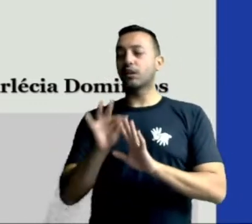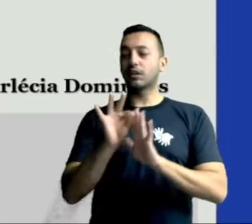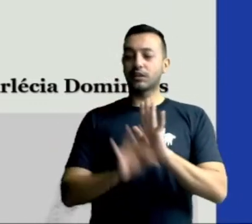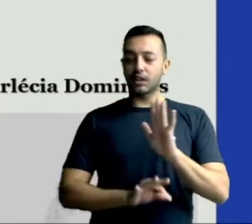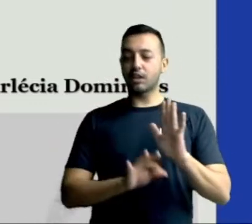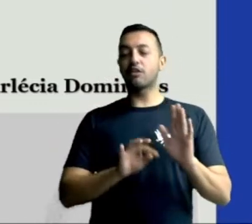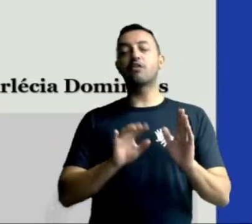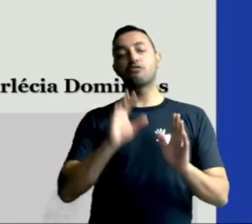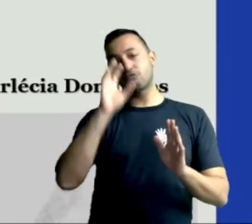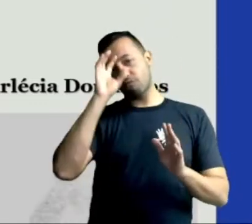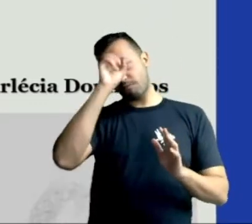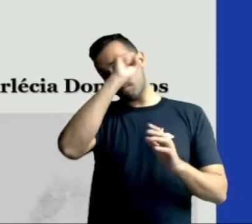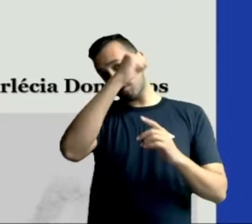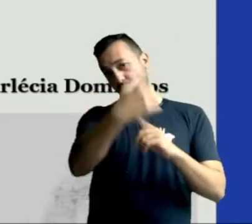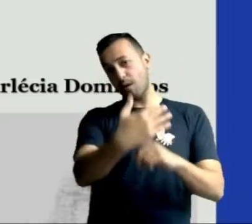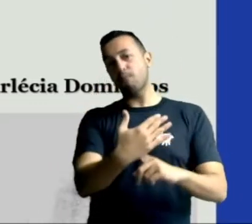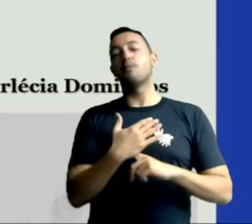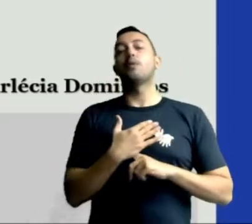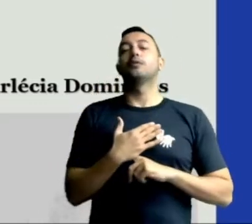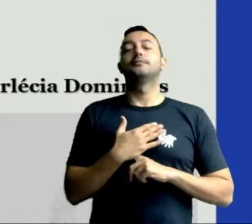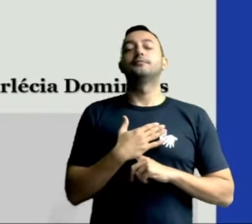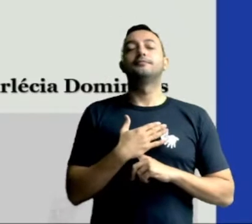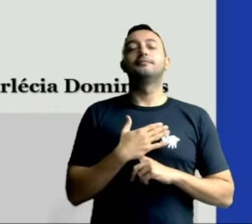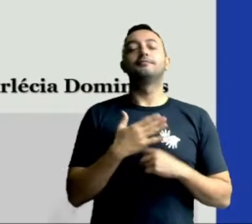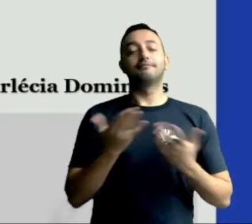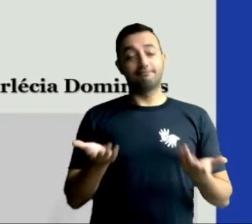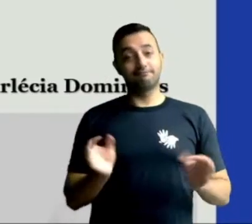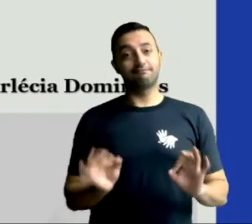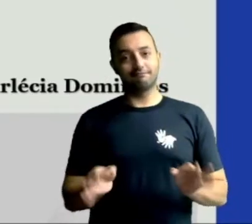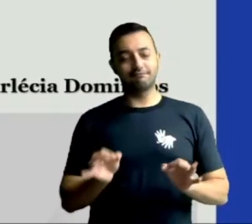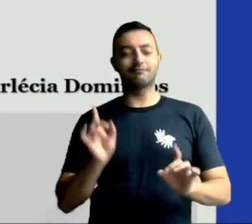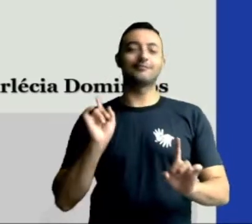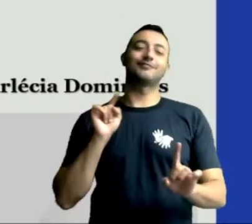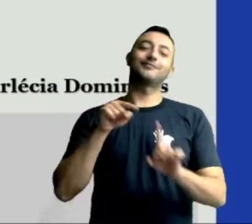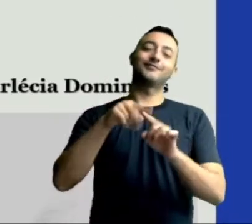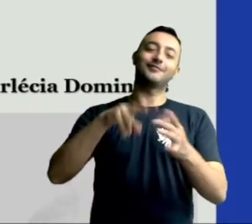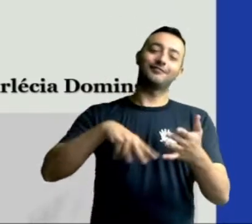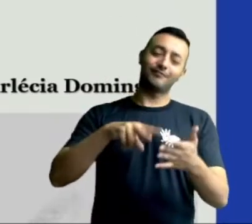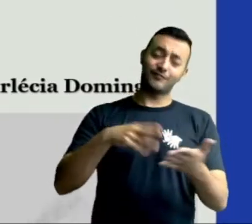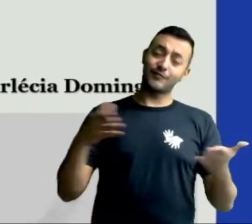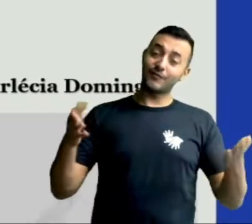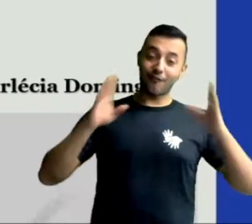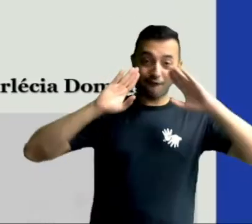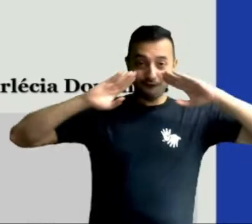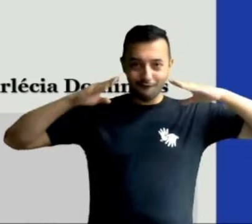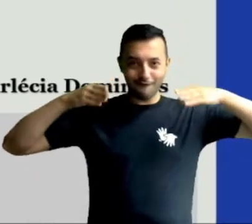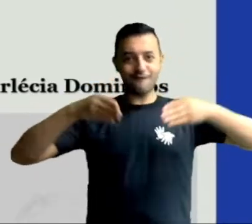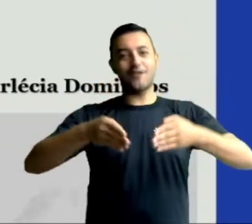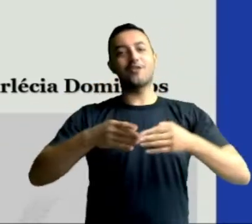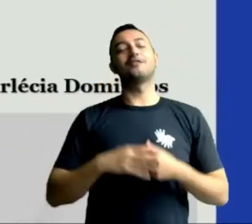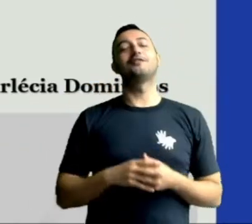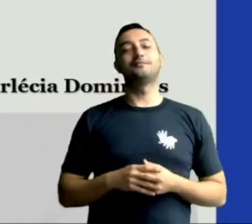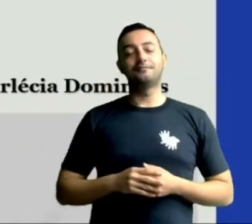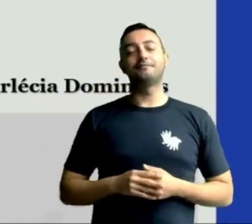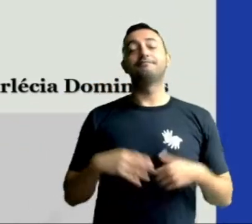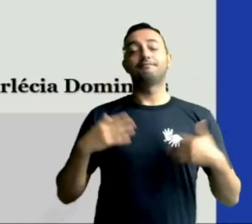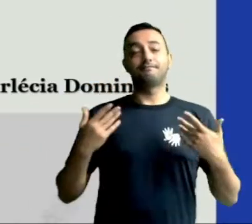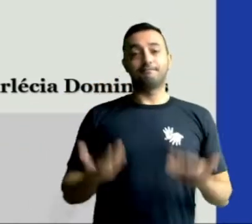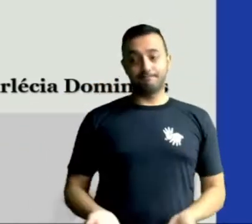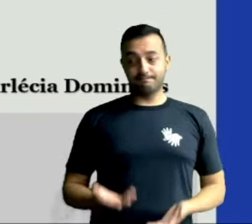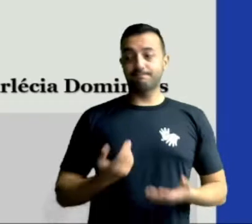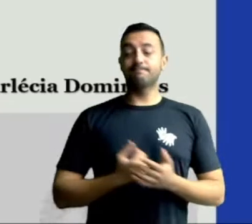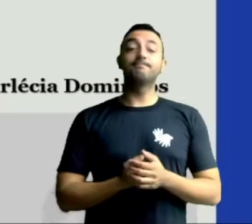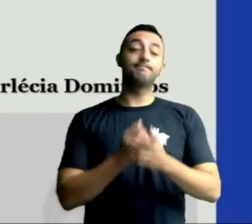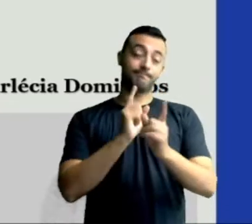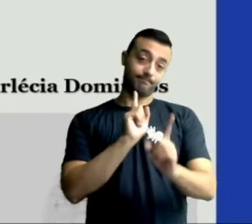à compreensão. Isso mesmo. Finalidade da leitura é o foco de hoje. Bom,